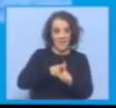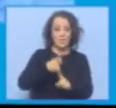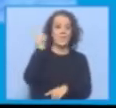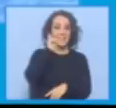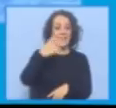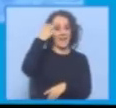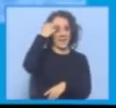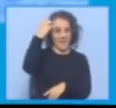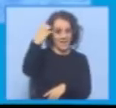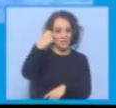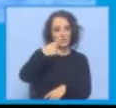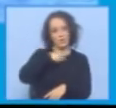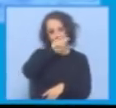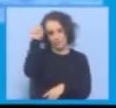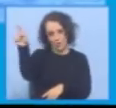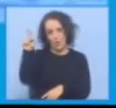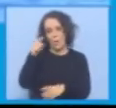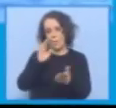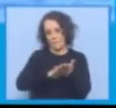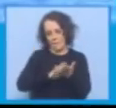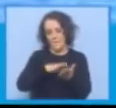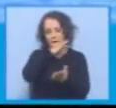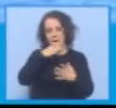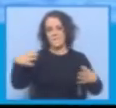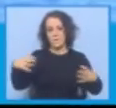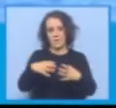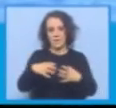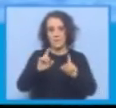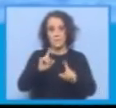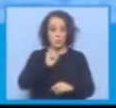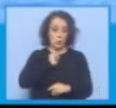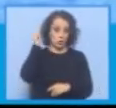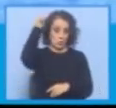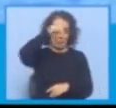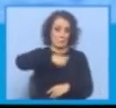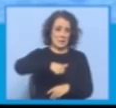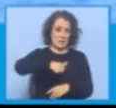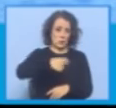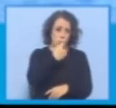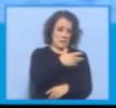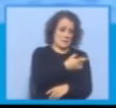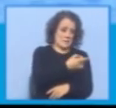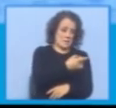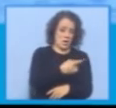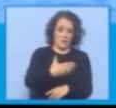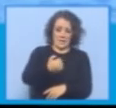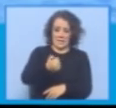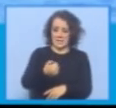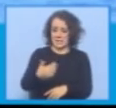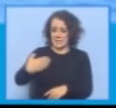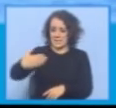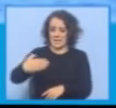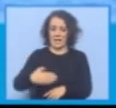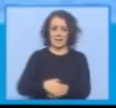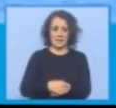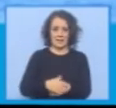Reis em Palma, com a minha família. E os meus sobrinhos, que uns 19, 17, 15,